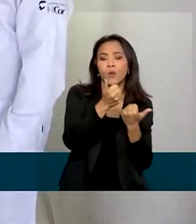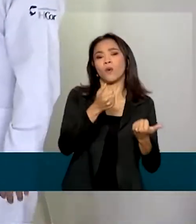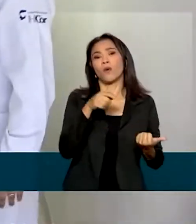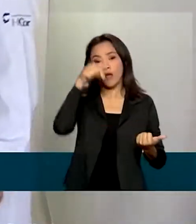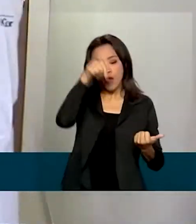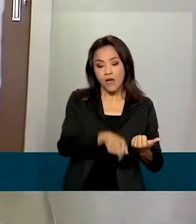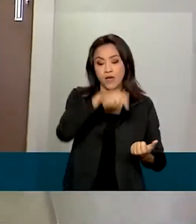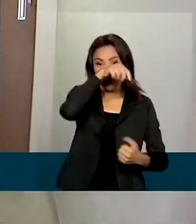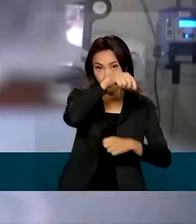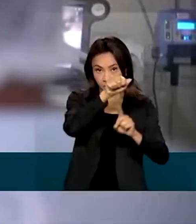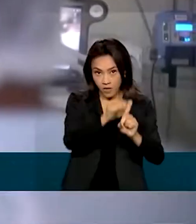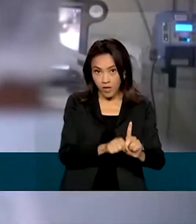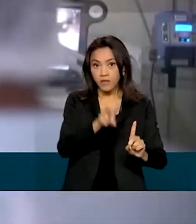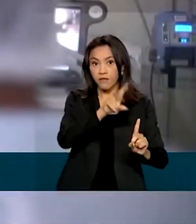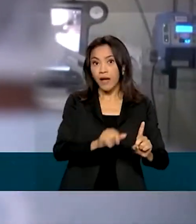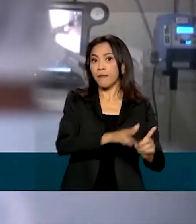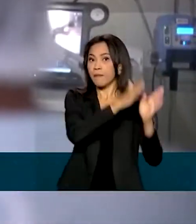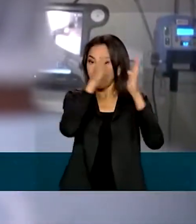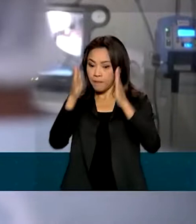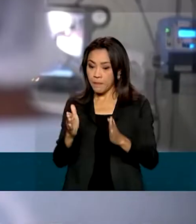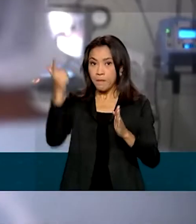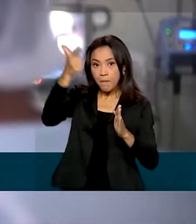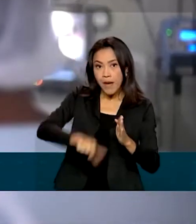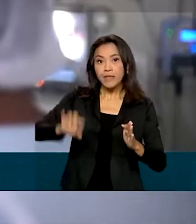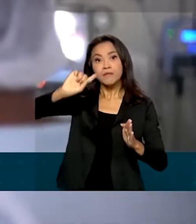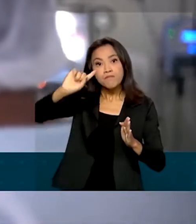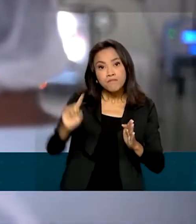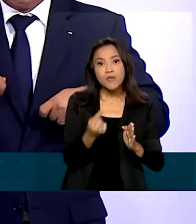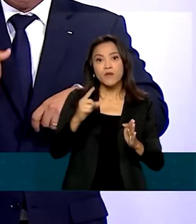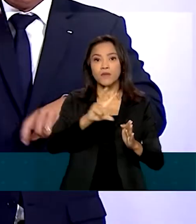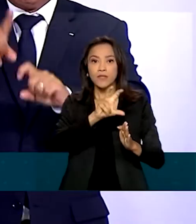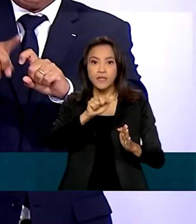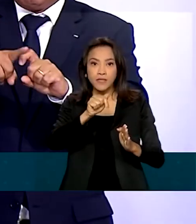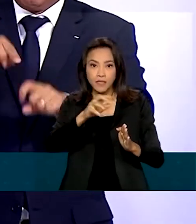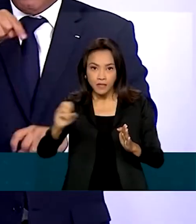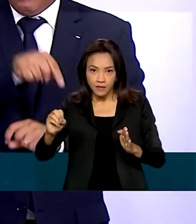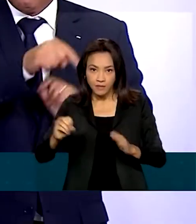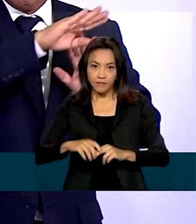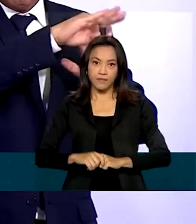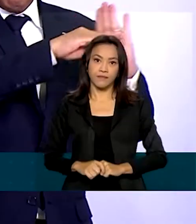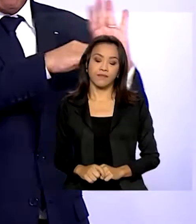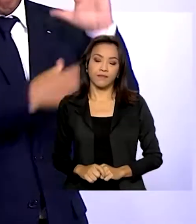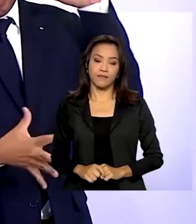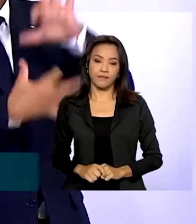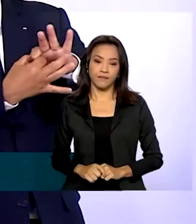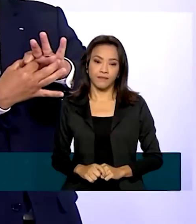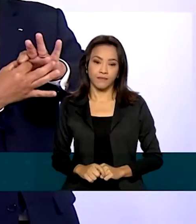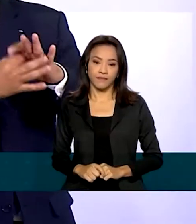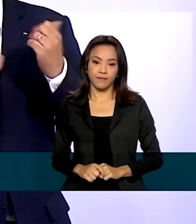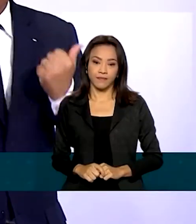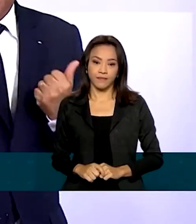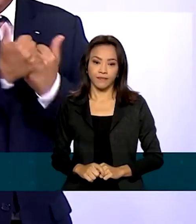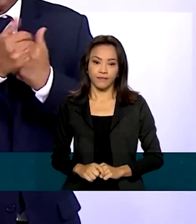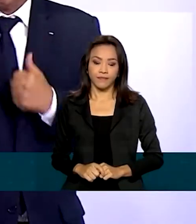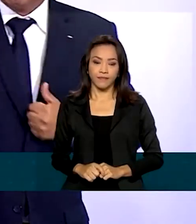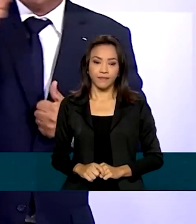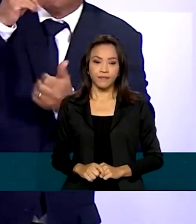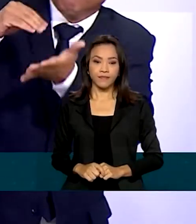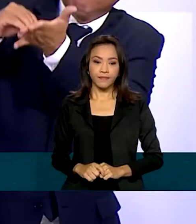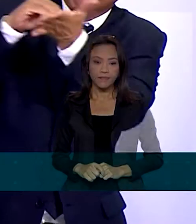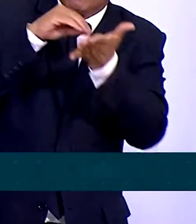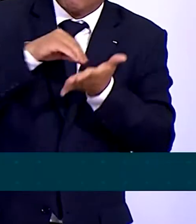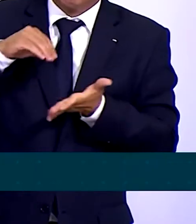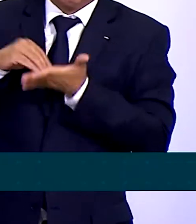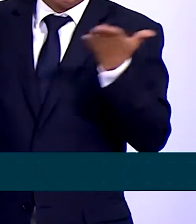Brasil pela primeira etapa 529 profissionais foram chamados entre médicos e tutores eles Serão